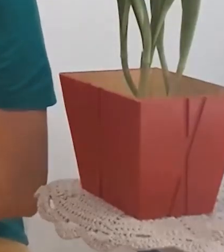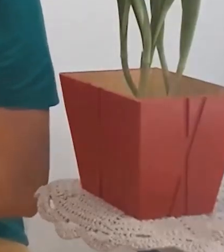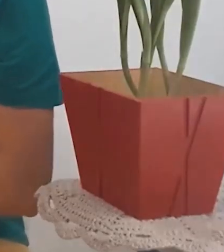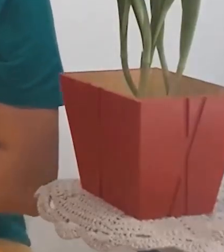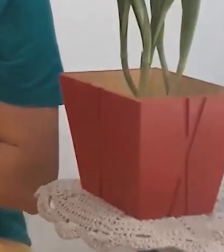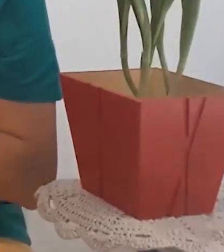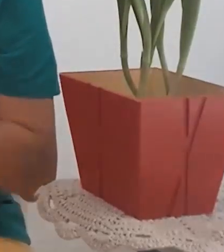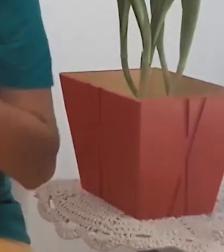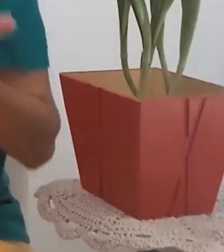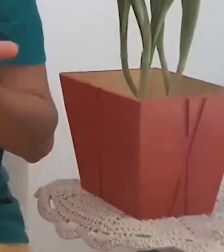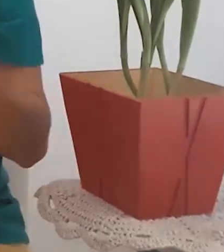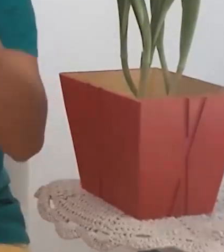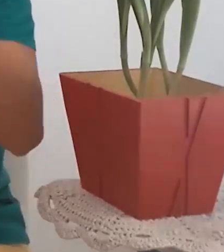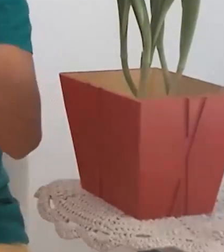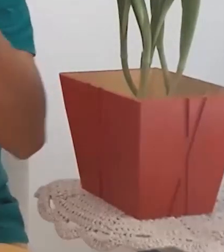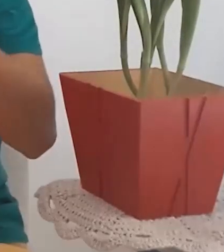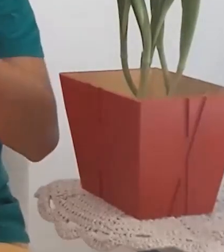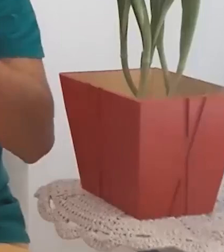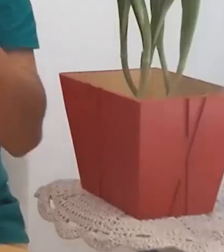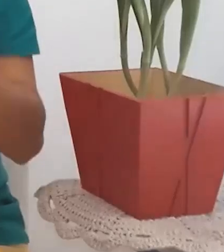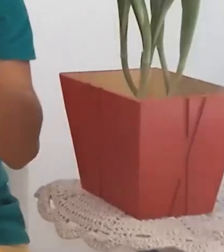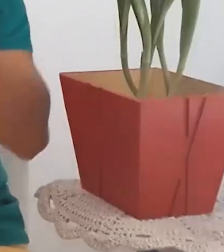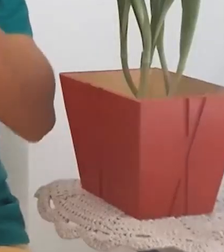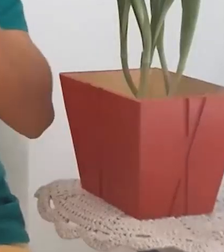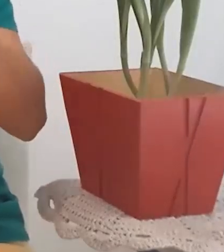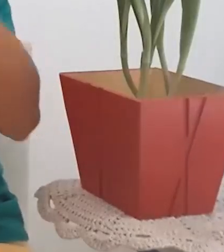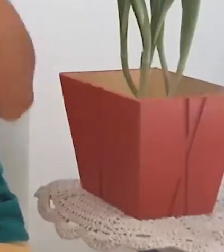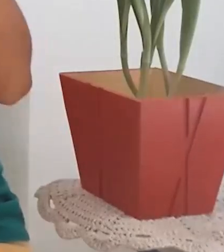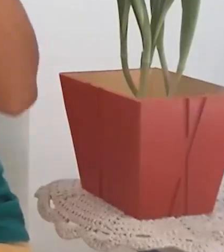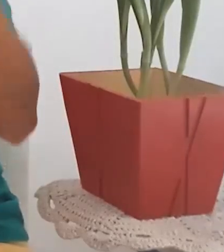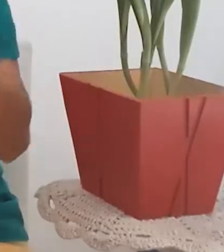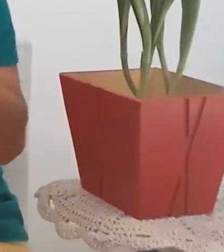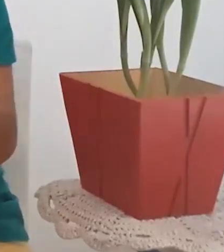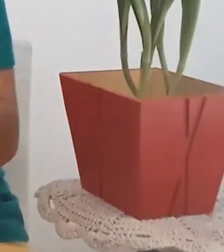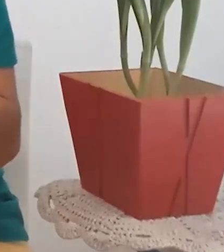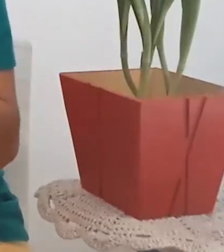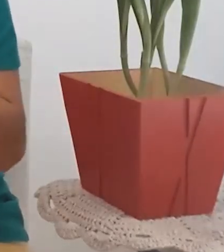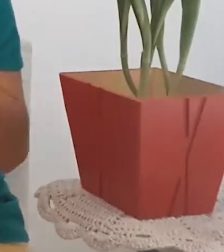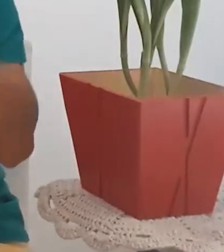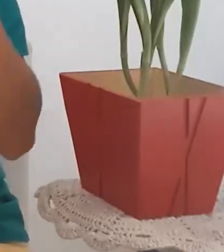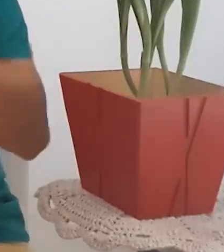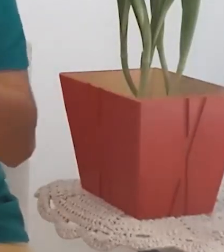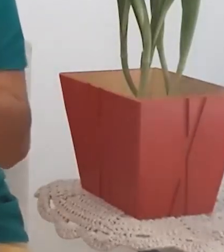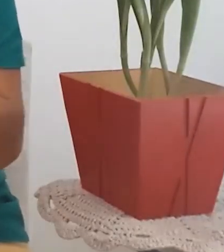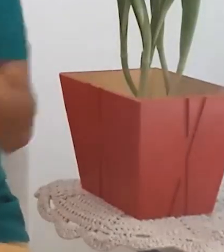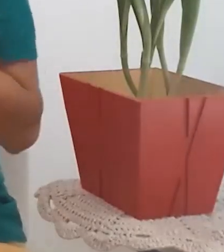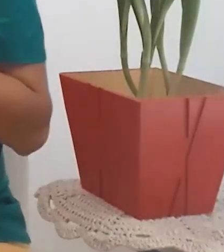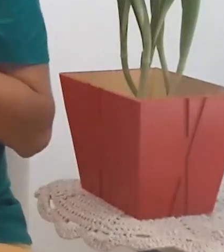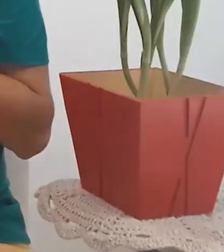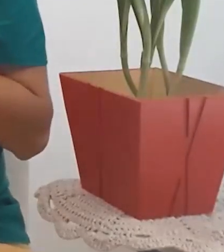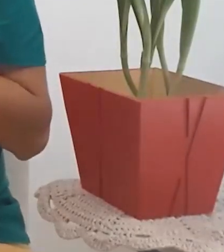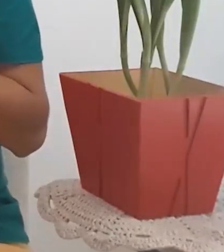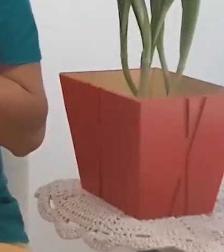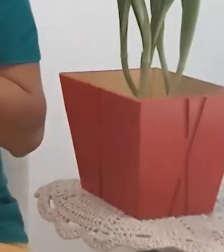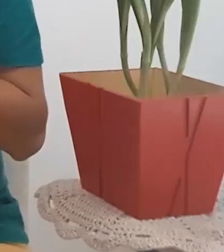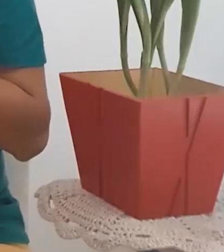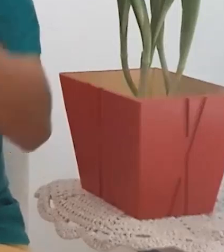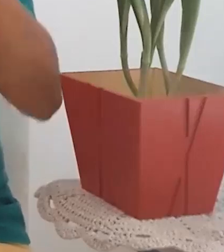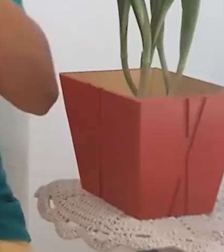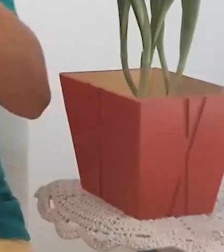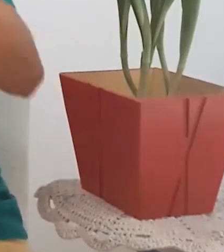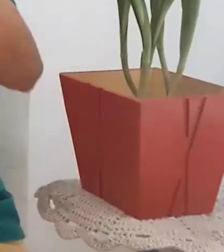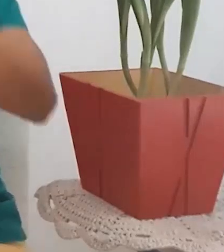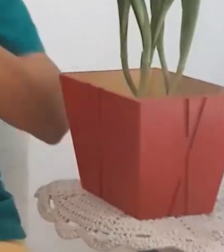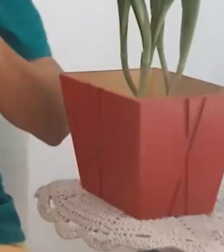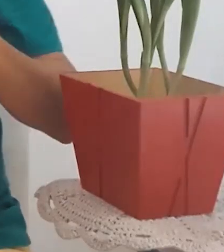tá com você. Tá comigo. Então, se você estiver jogando com 3 pessoas, dá pra você segurar o